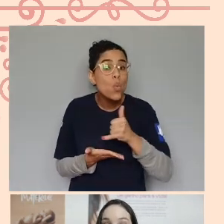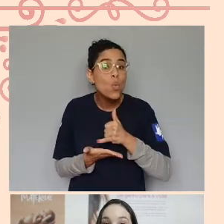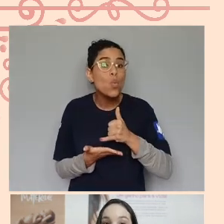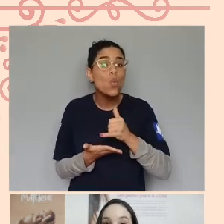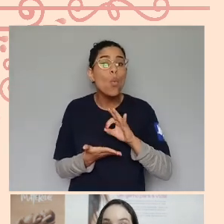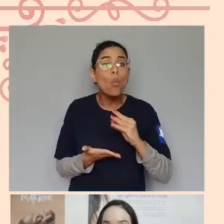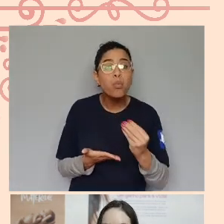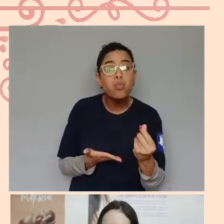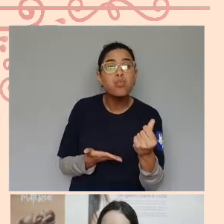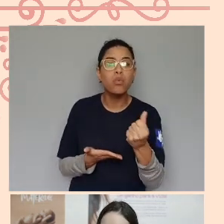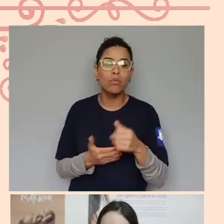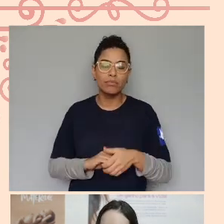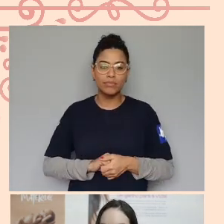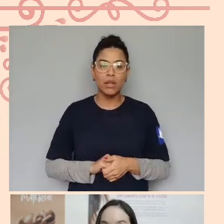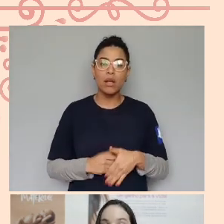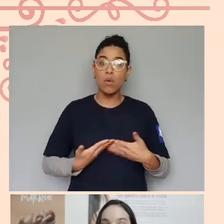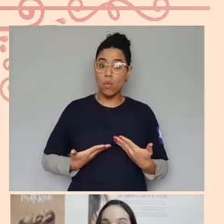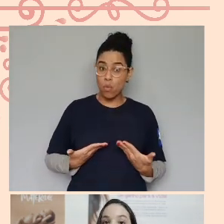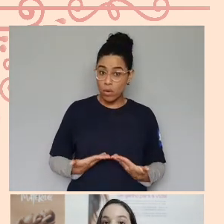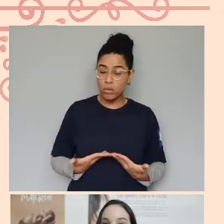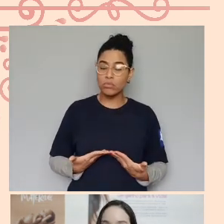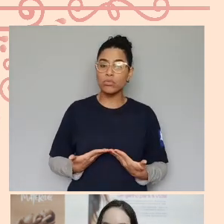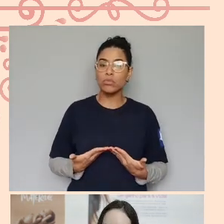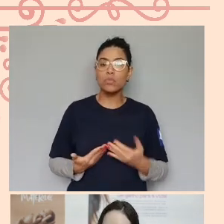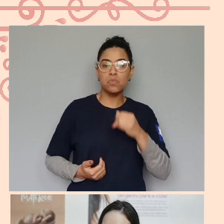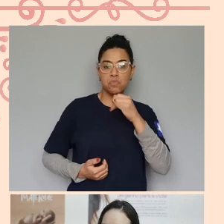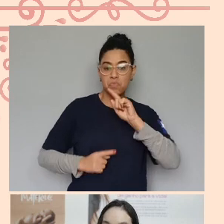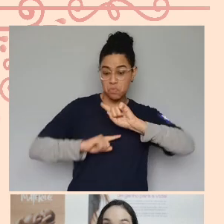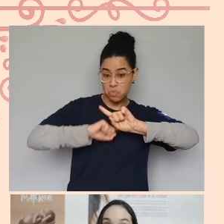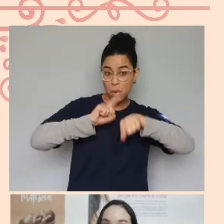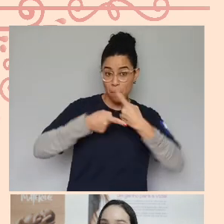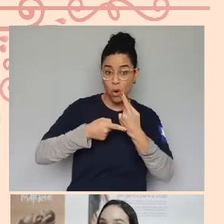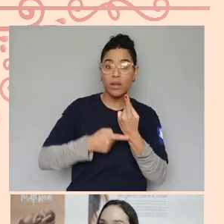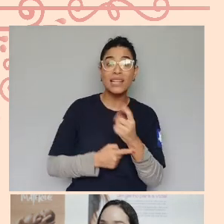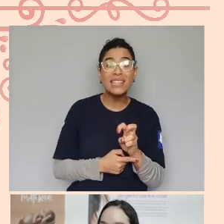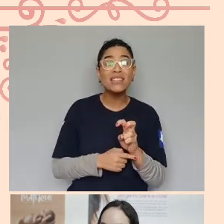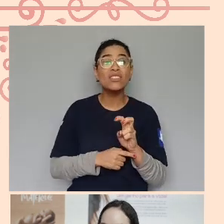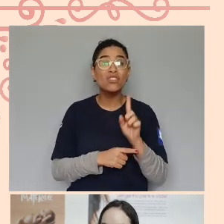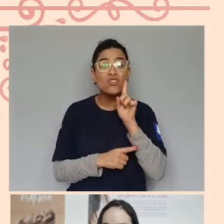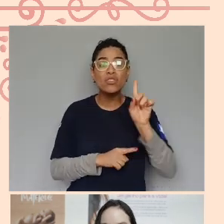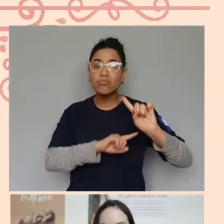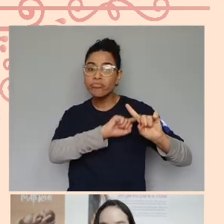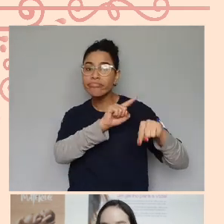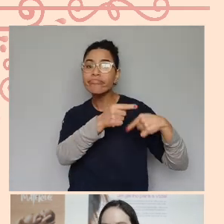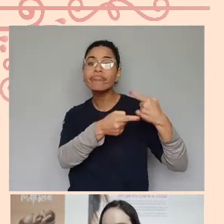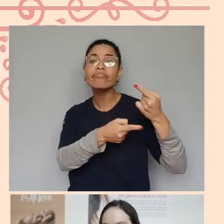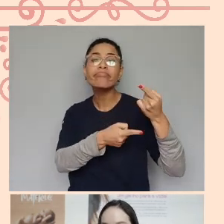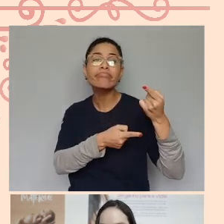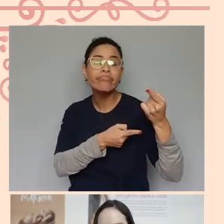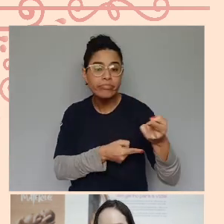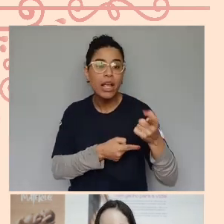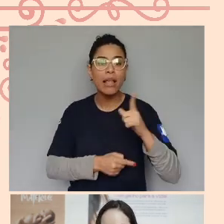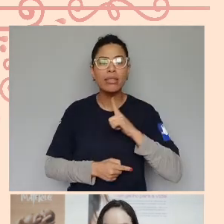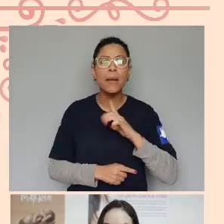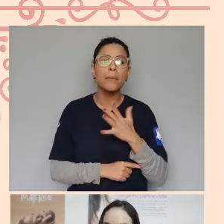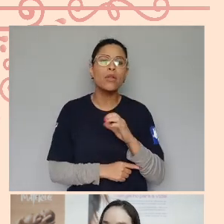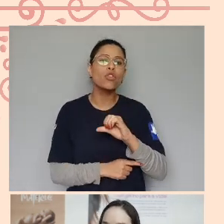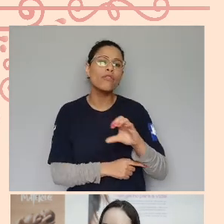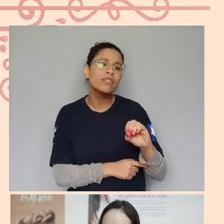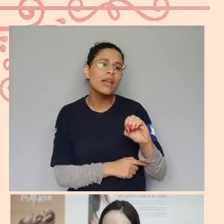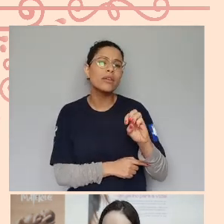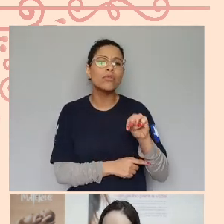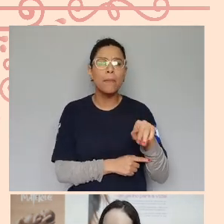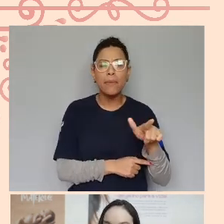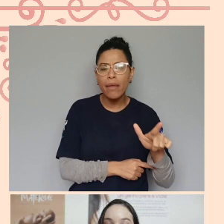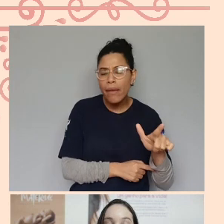E quando chega no leite maduro, ele já está bem esbranquiçado, já tem um volume bem maior, de mais ou menos 700 a 900 ml no